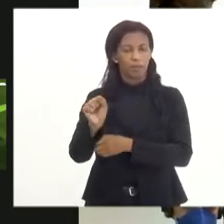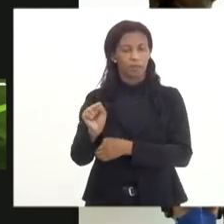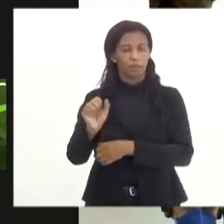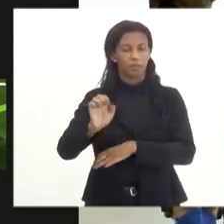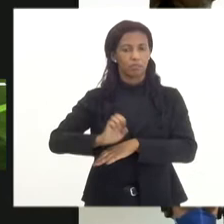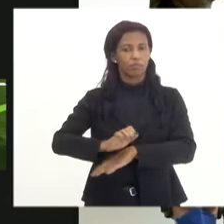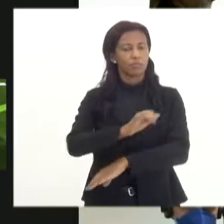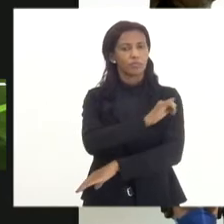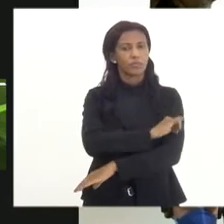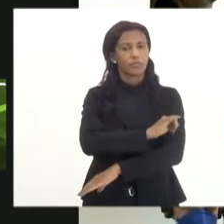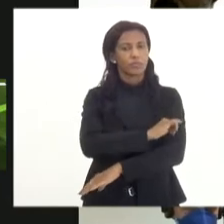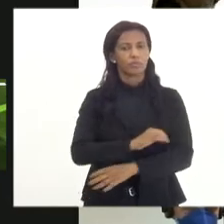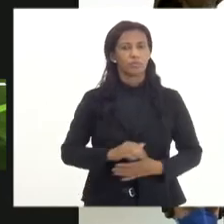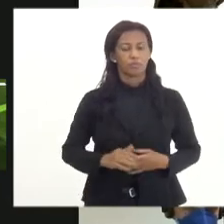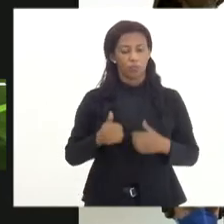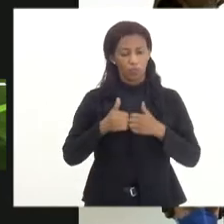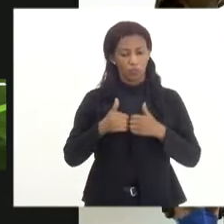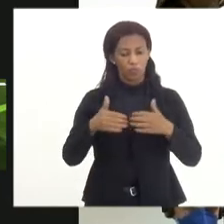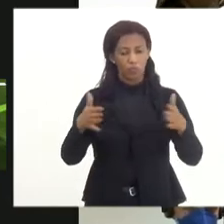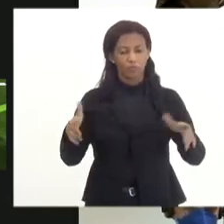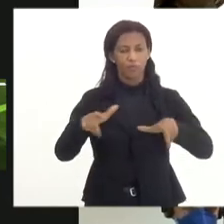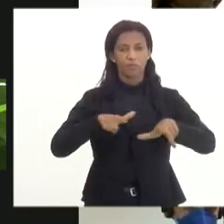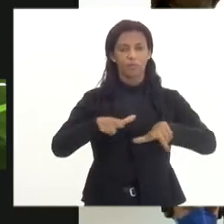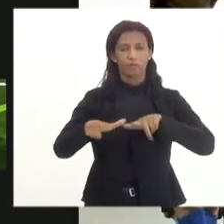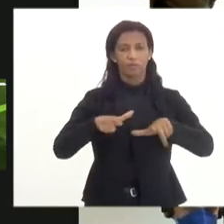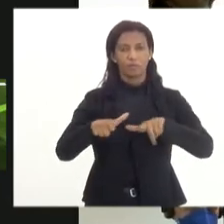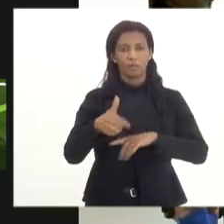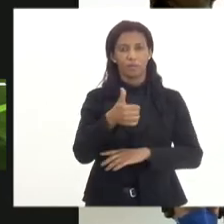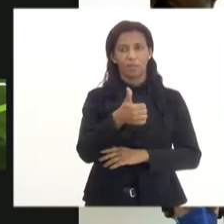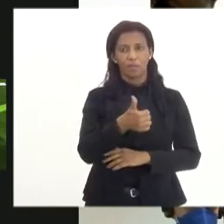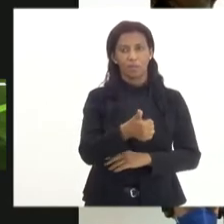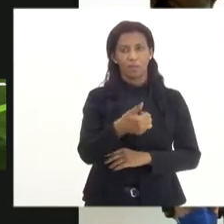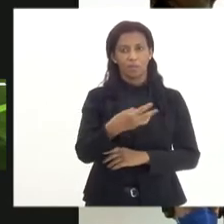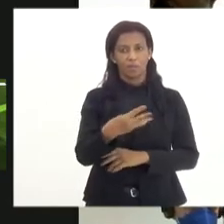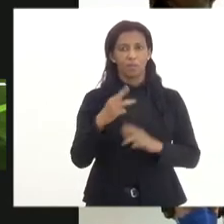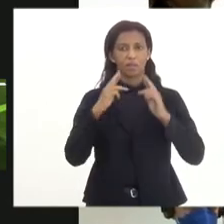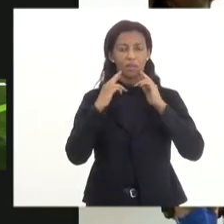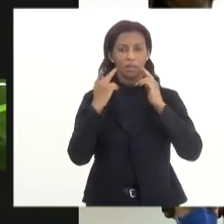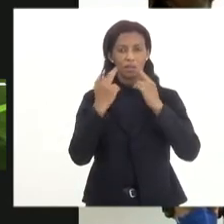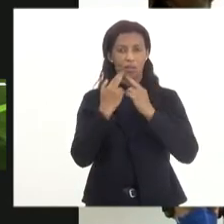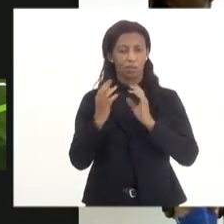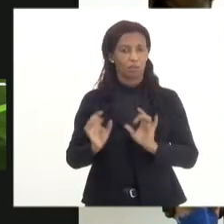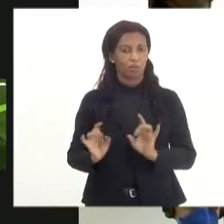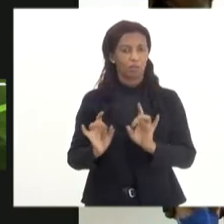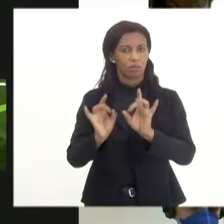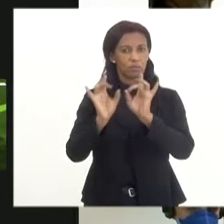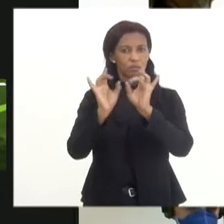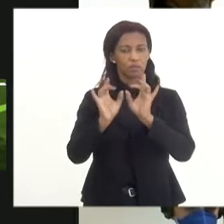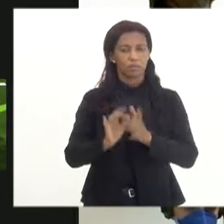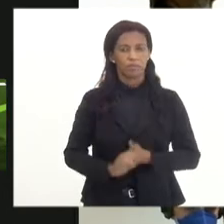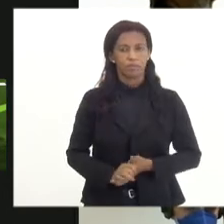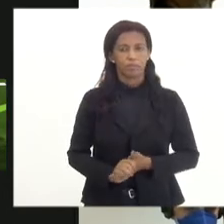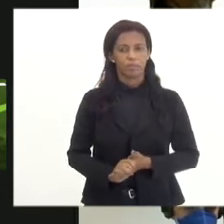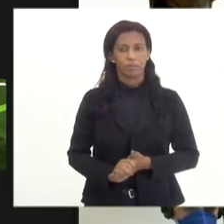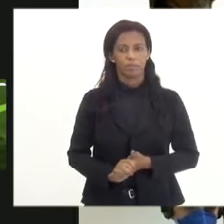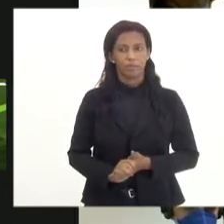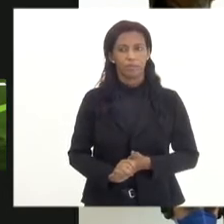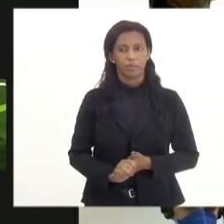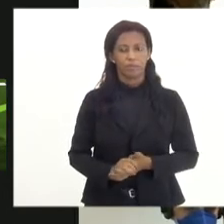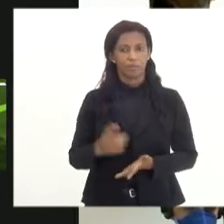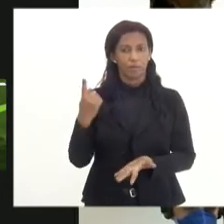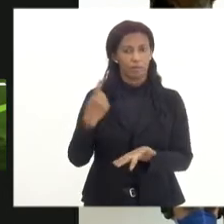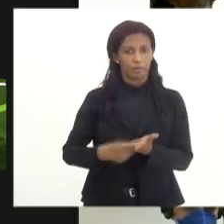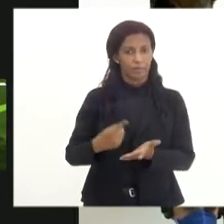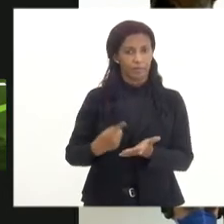de Janeiro, dou por abertos os trabalhos da 13ª reunião ordinária, registrando